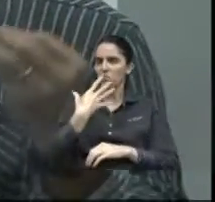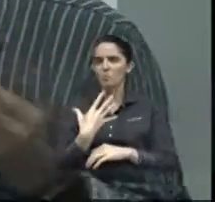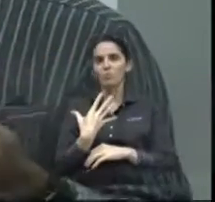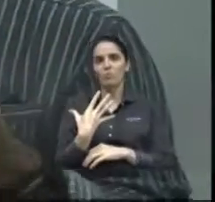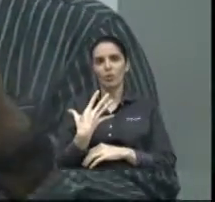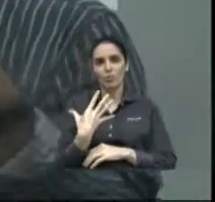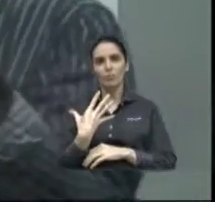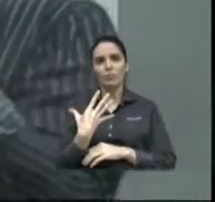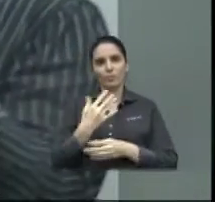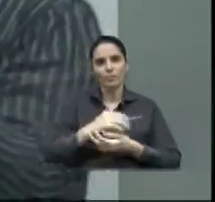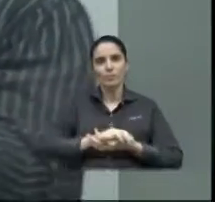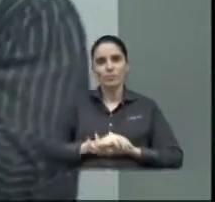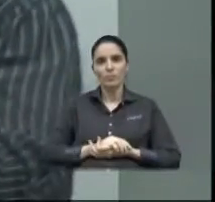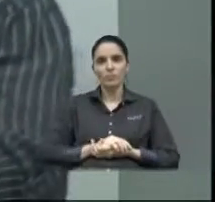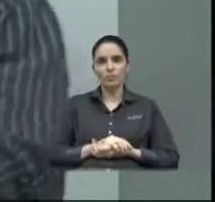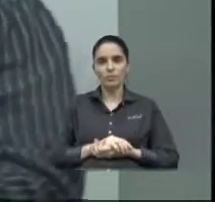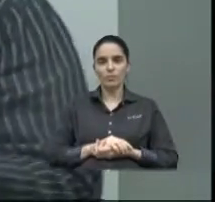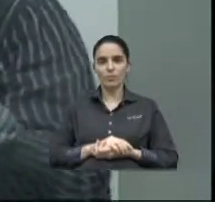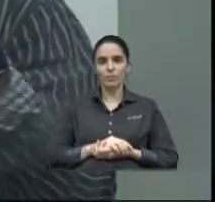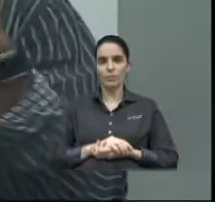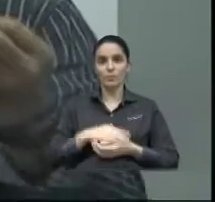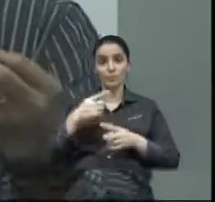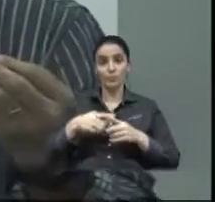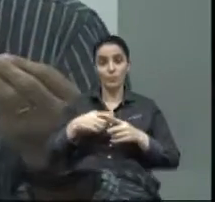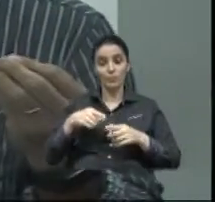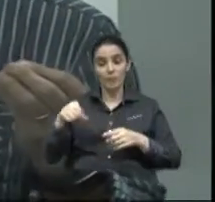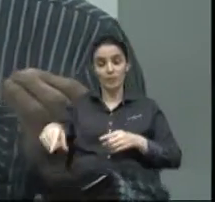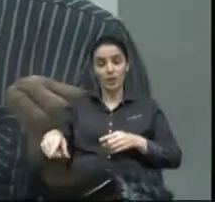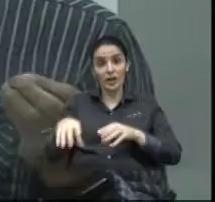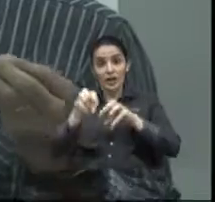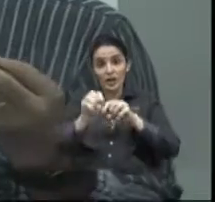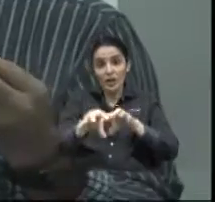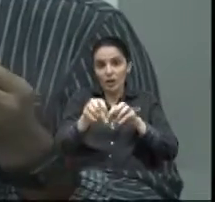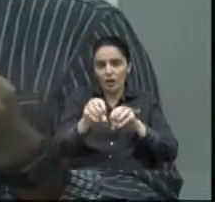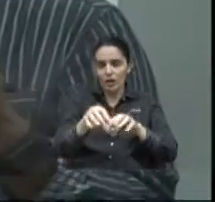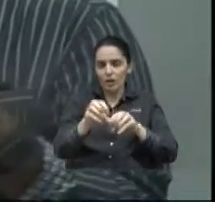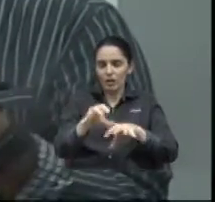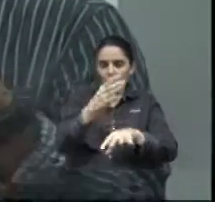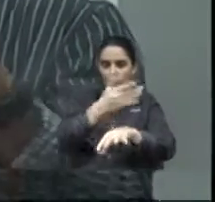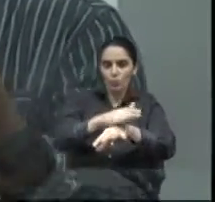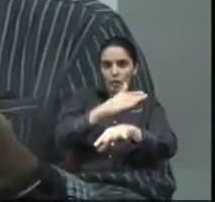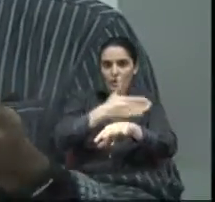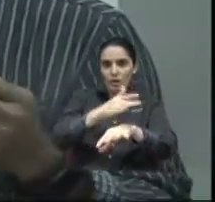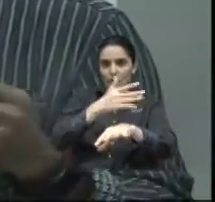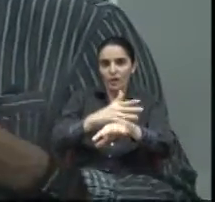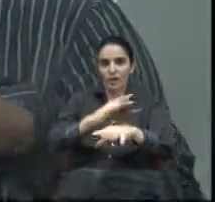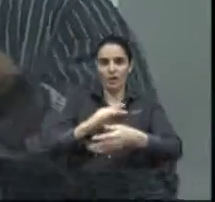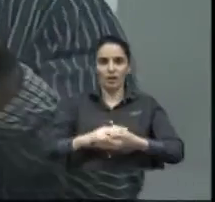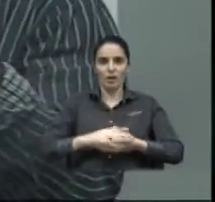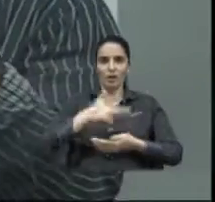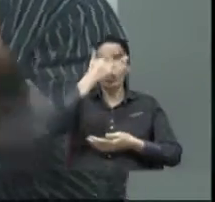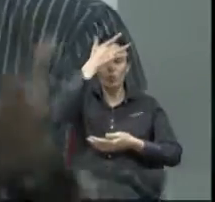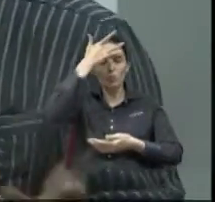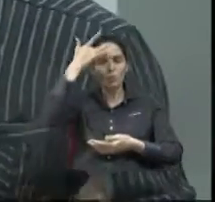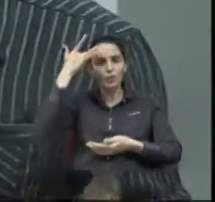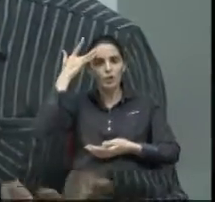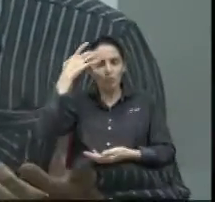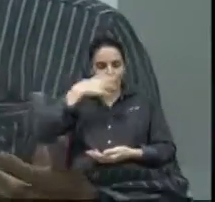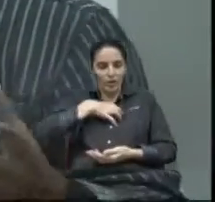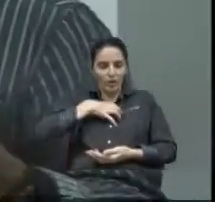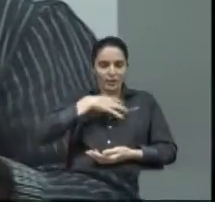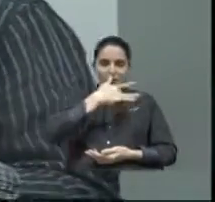partir do momento que você dá os treinamentos, insere as pessoas no esporte, você insere saúde, você insere